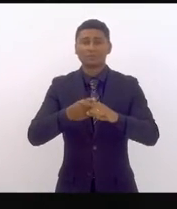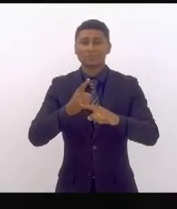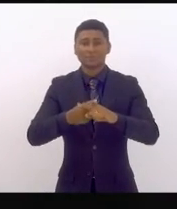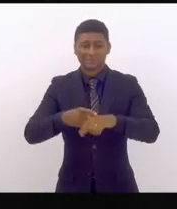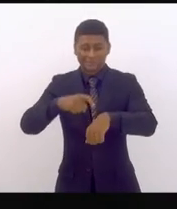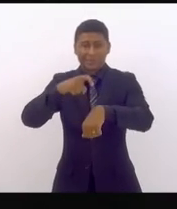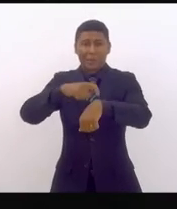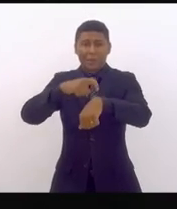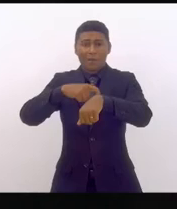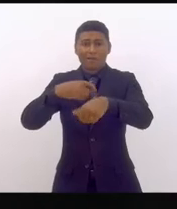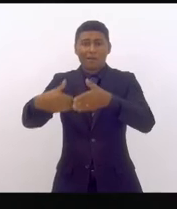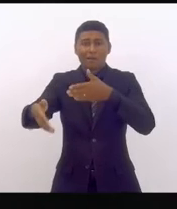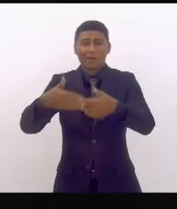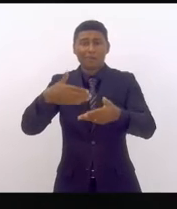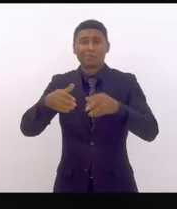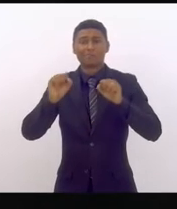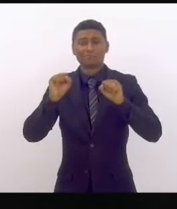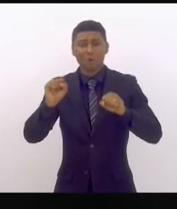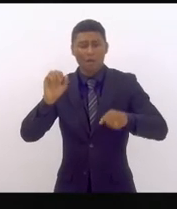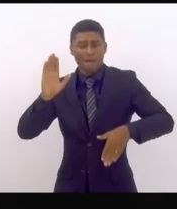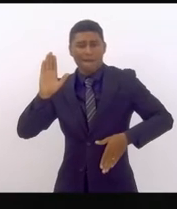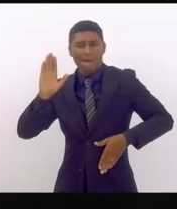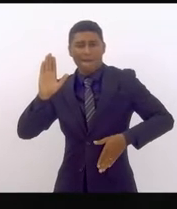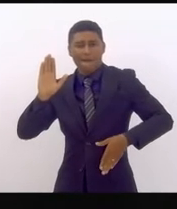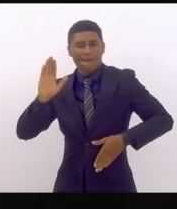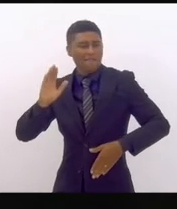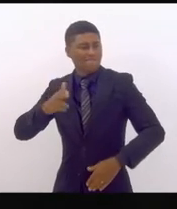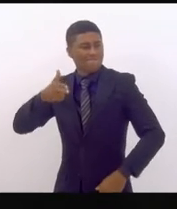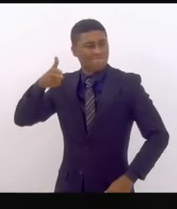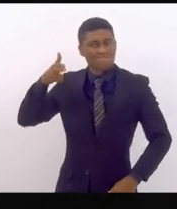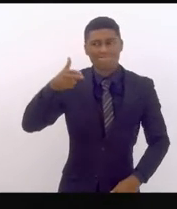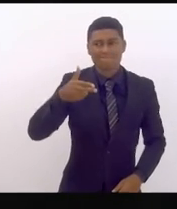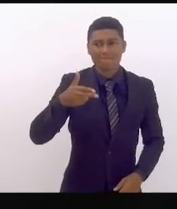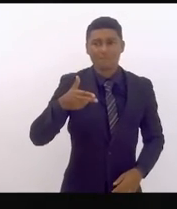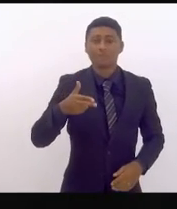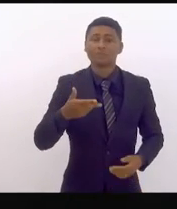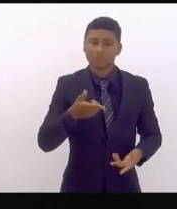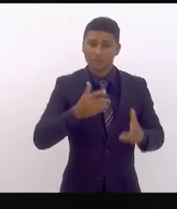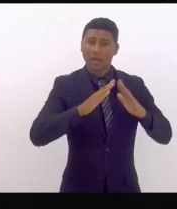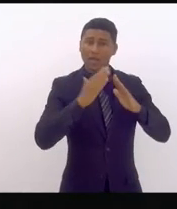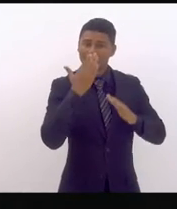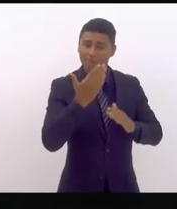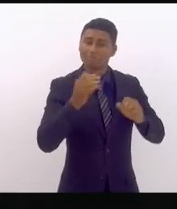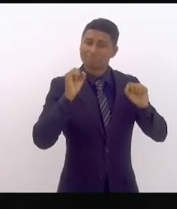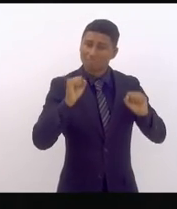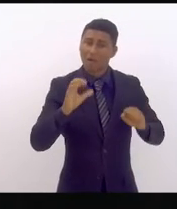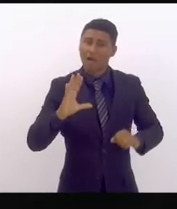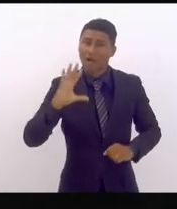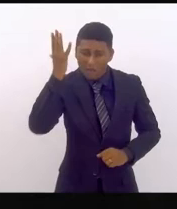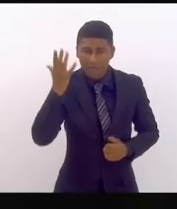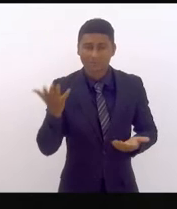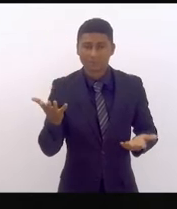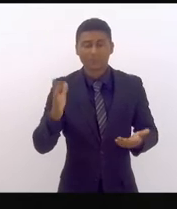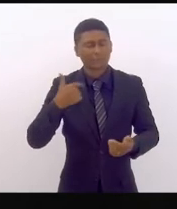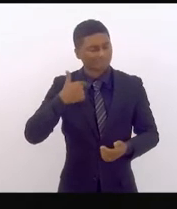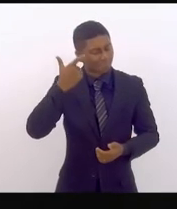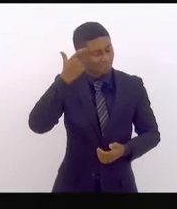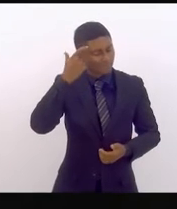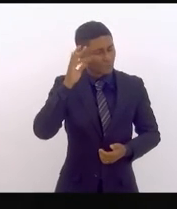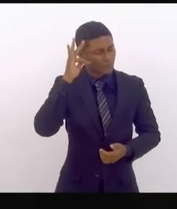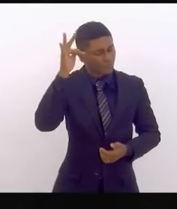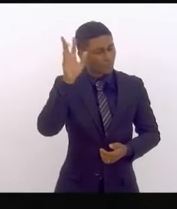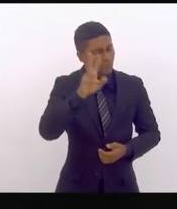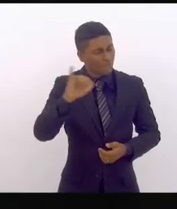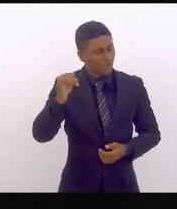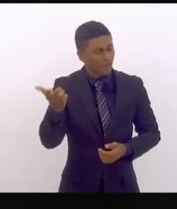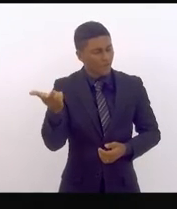pode vir criminosa e assaltar as pessoas nos portões mas eu tenho sonhos ainda disso voltar acontecer em